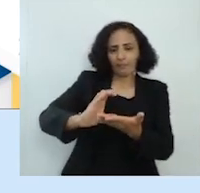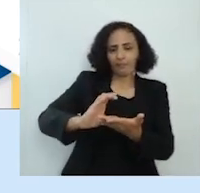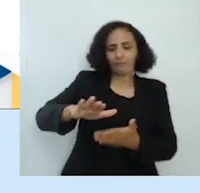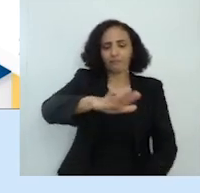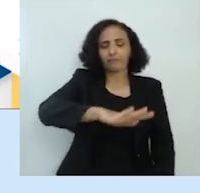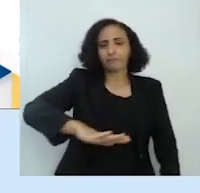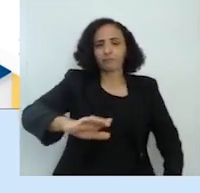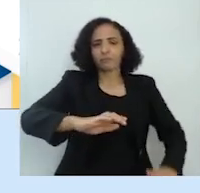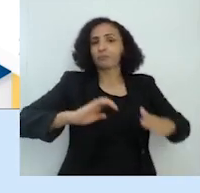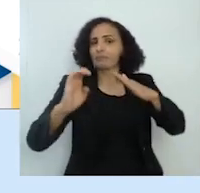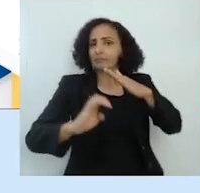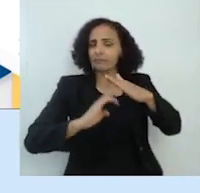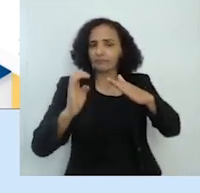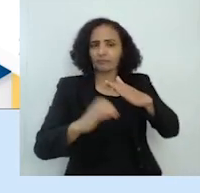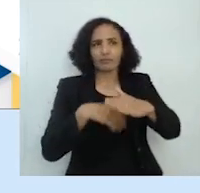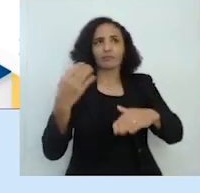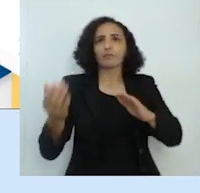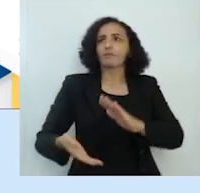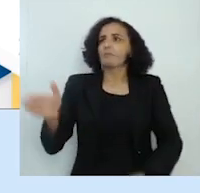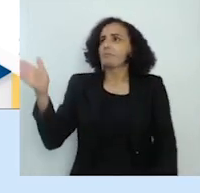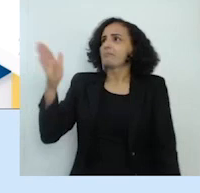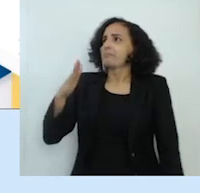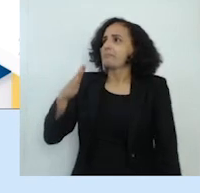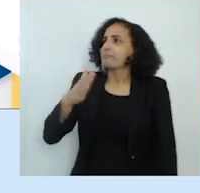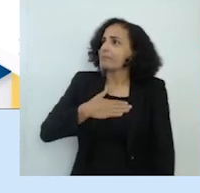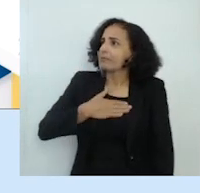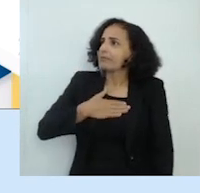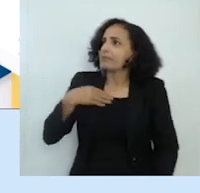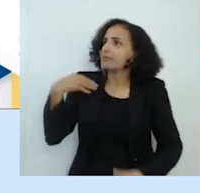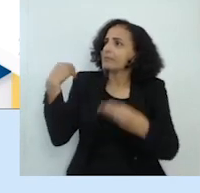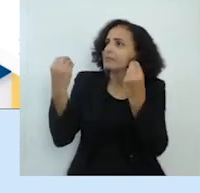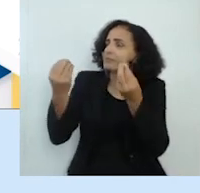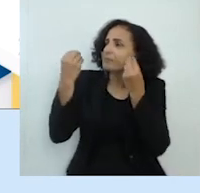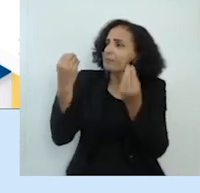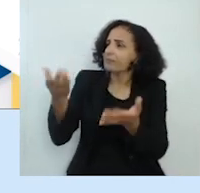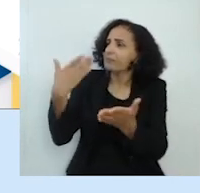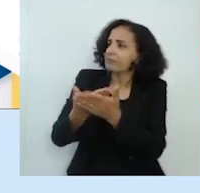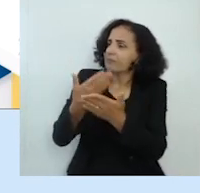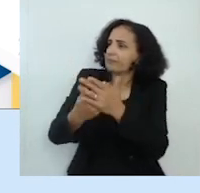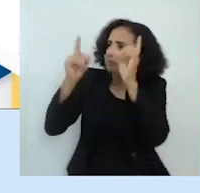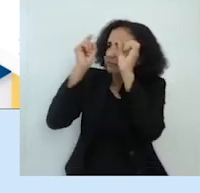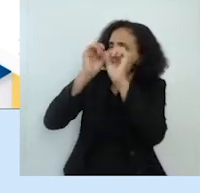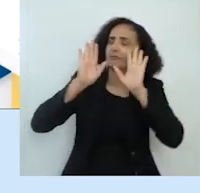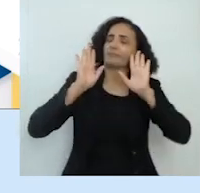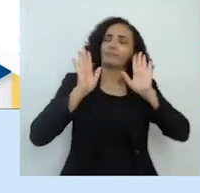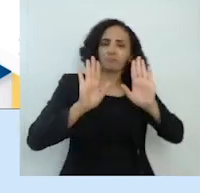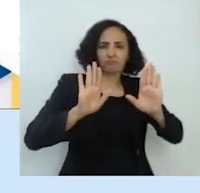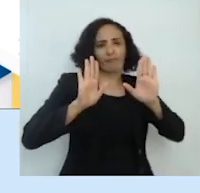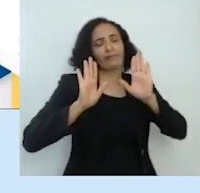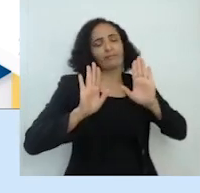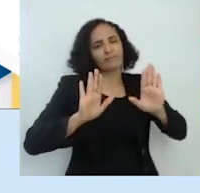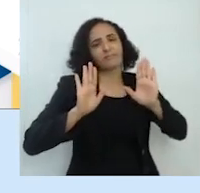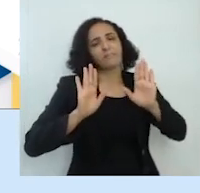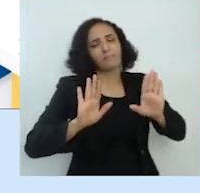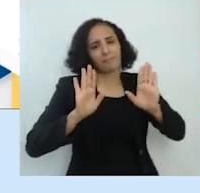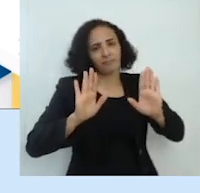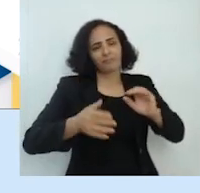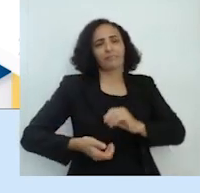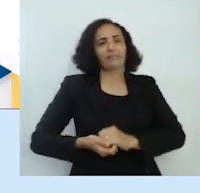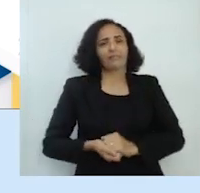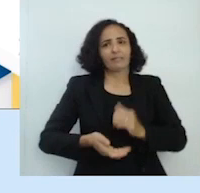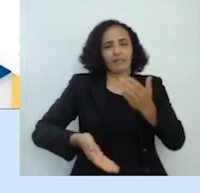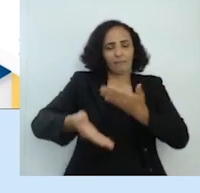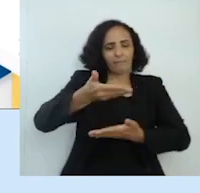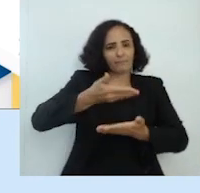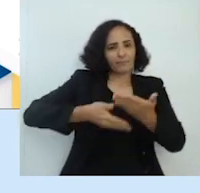produção. Eita, professora, desenrola isso aí direitinho pra gente? Peraí. As relações de